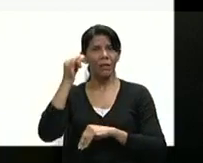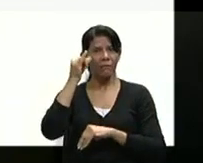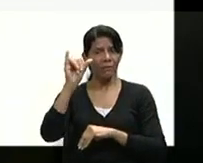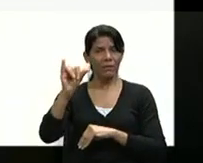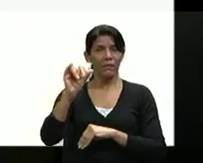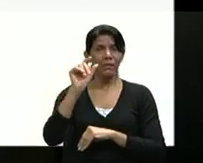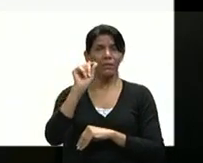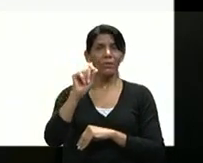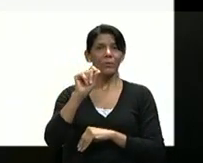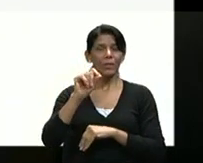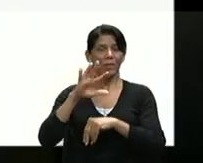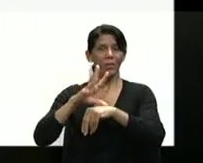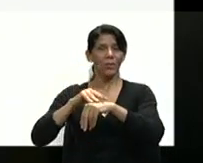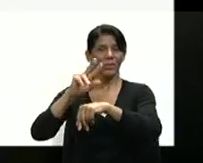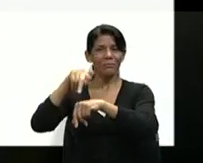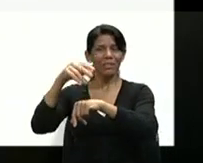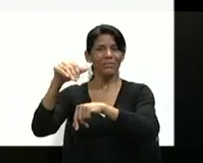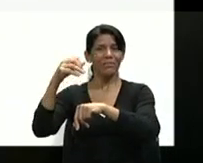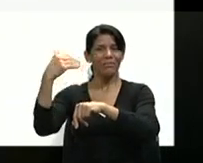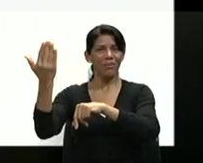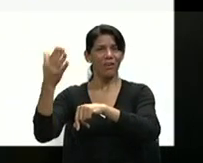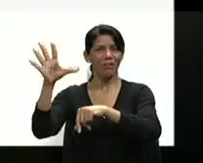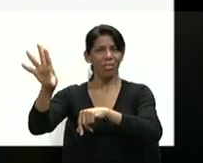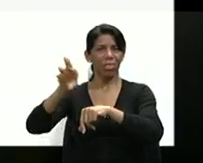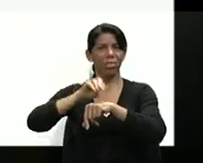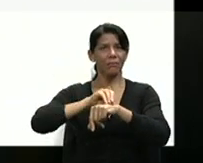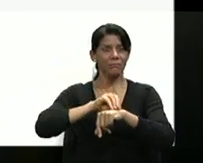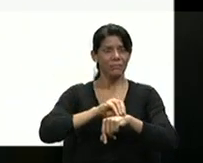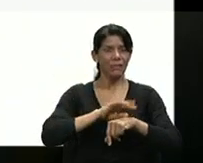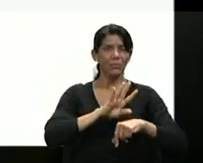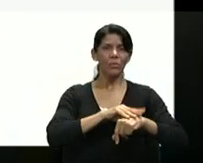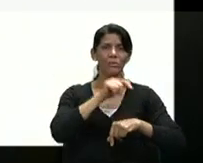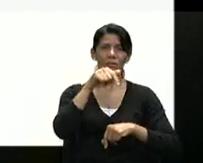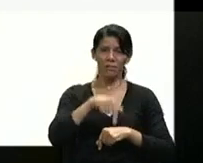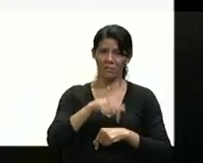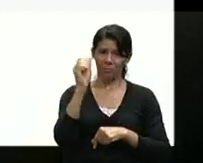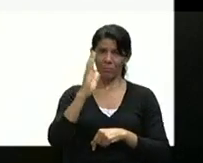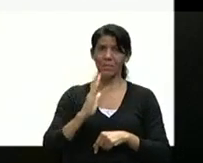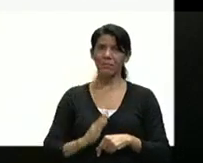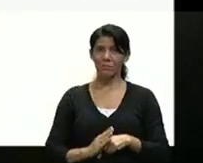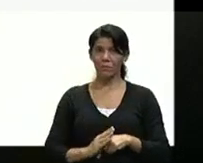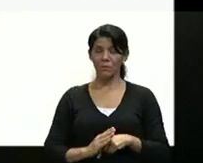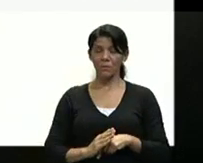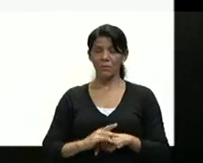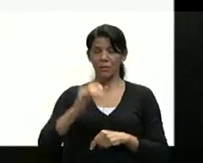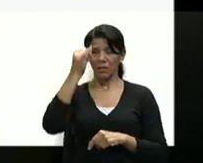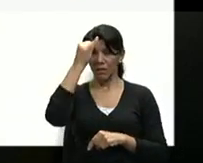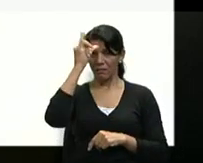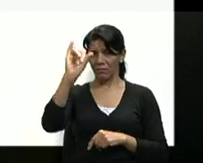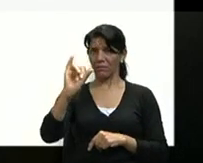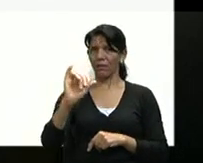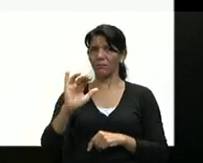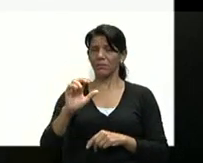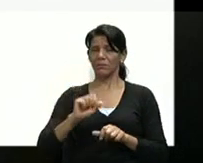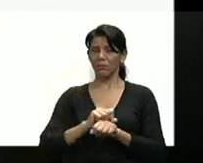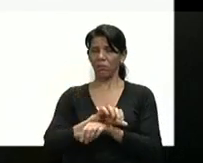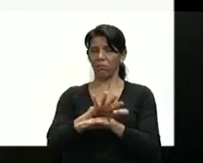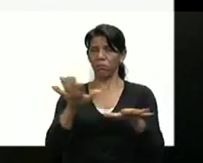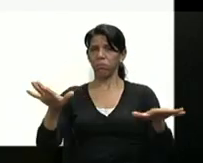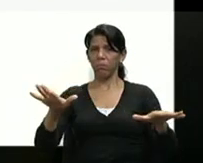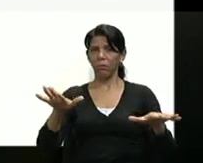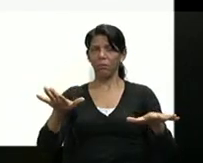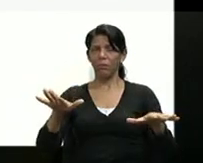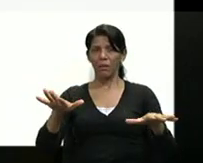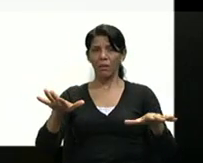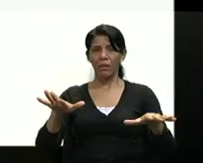evitar com que doenças que não tenham aqui no Brasil sejam evitadas de serem trazidas